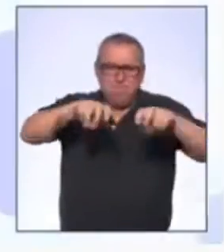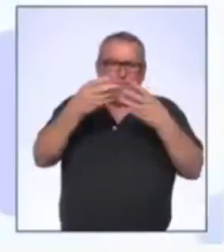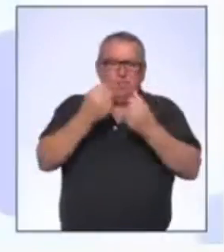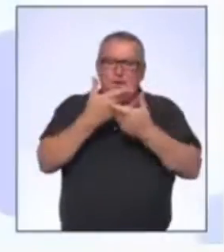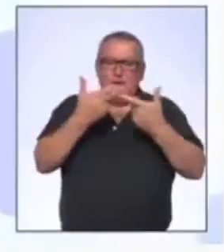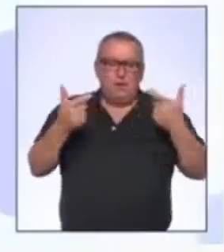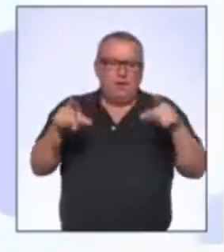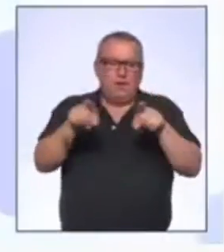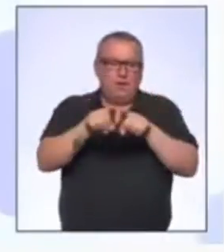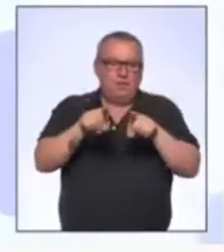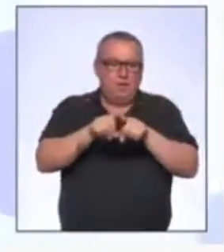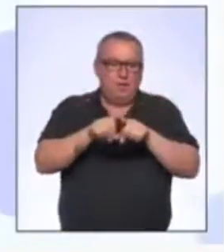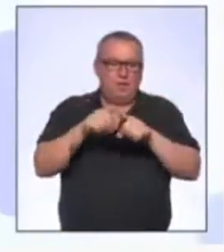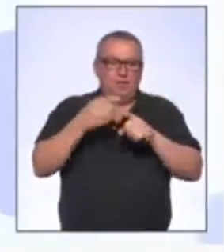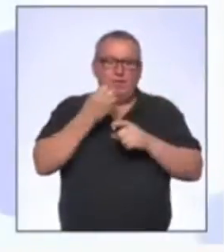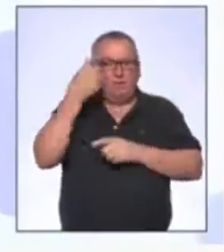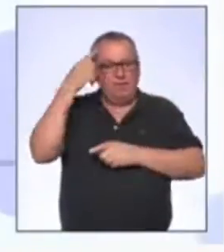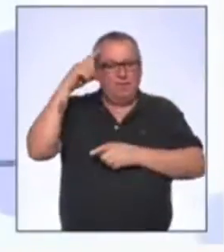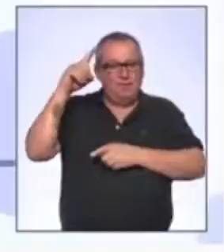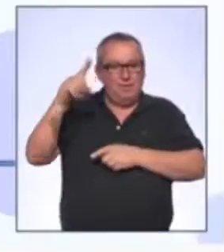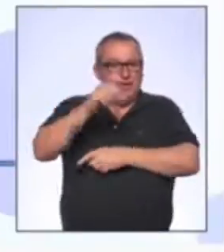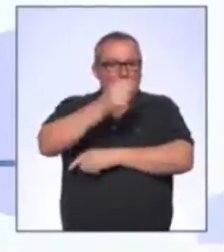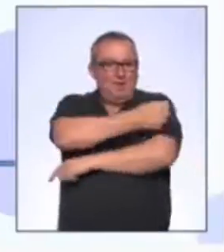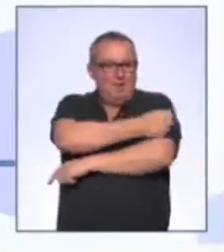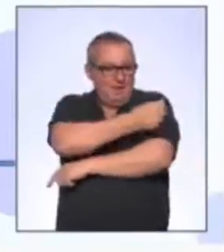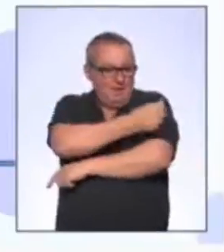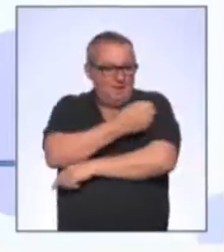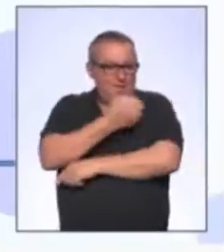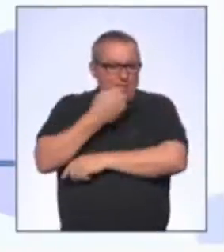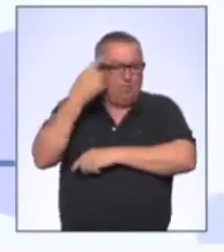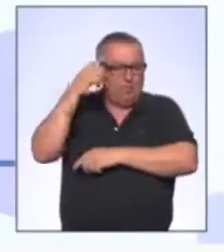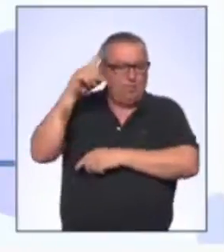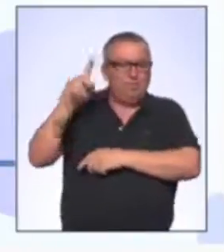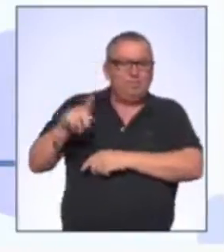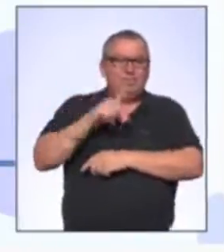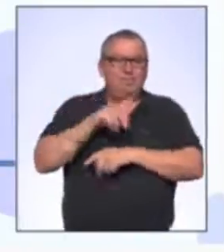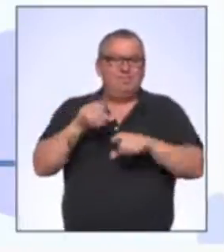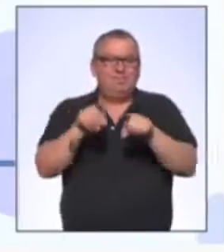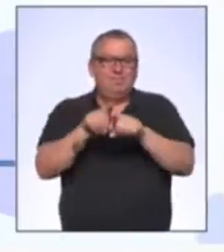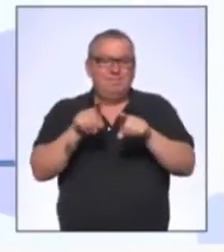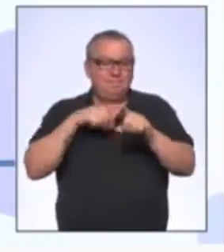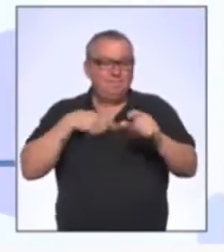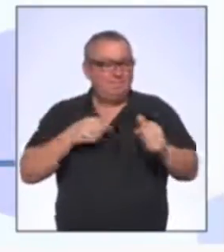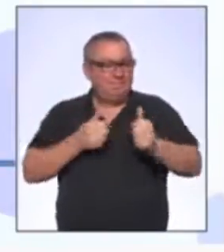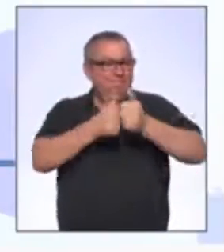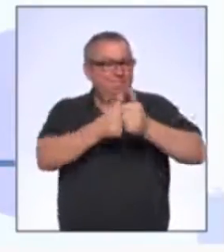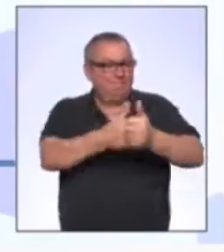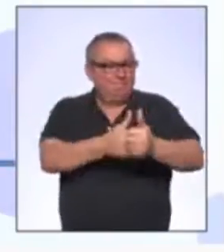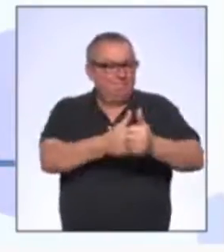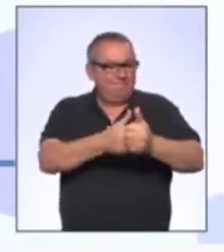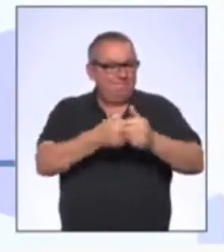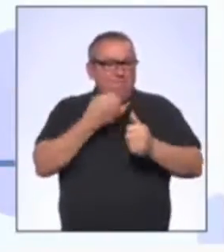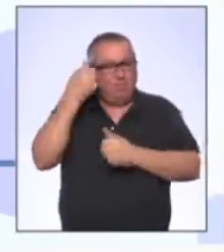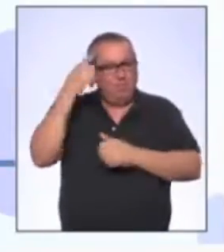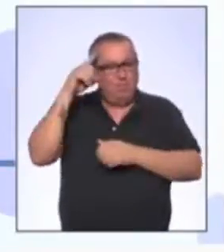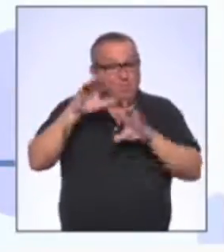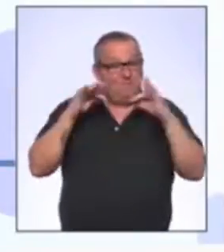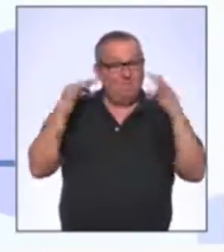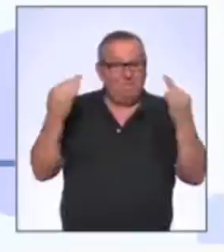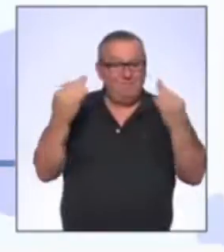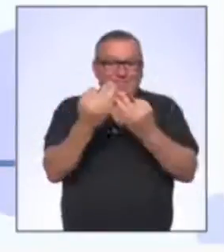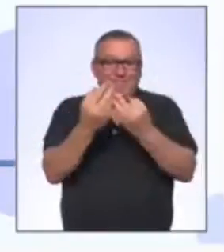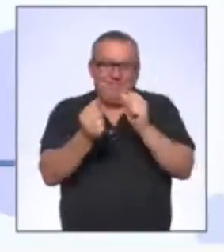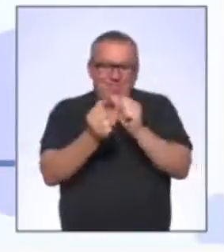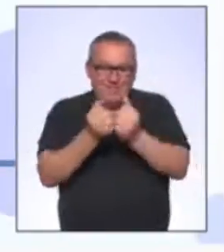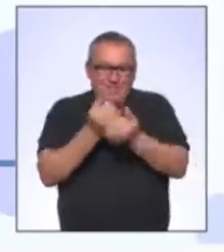mara exatamente bom dia sexto ano bom dia professores que também nos acompanham um dia família que